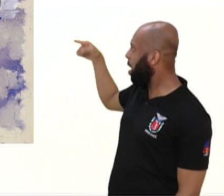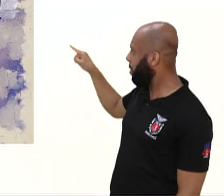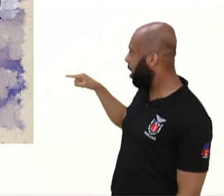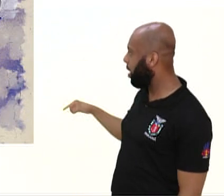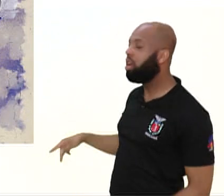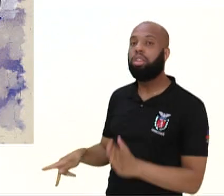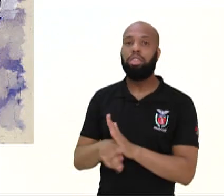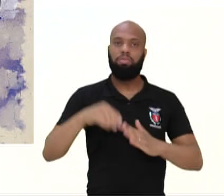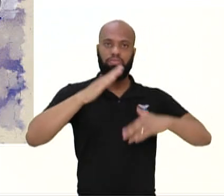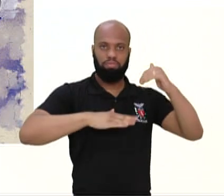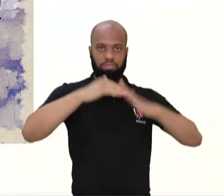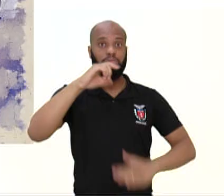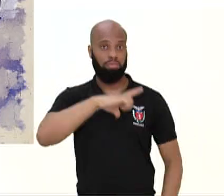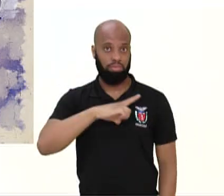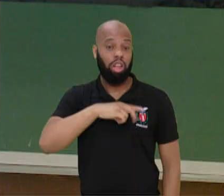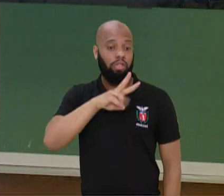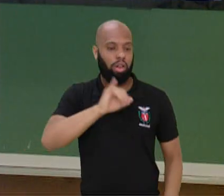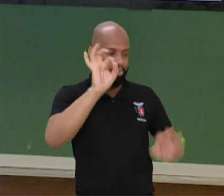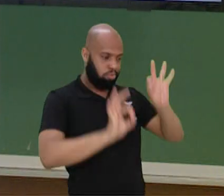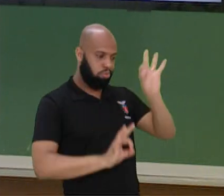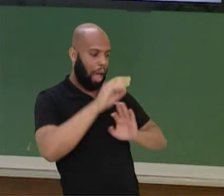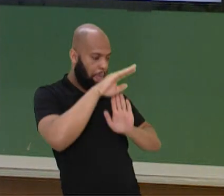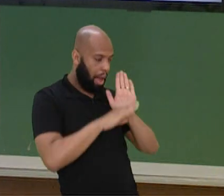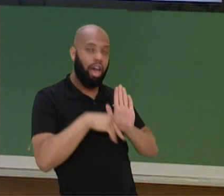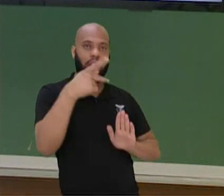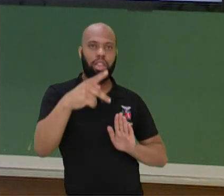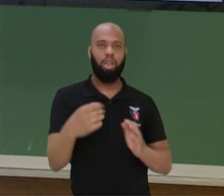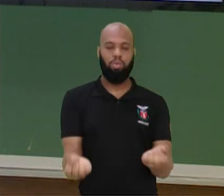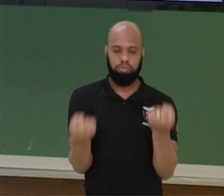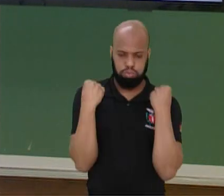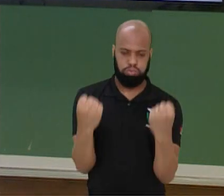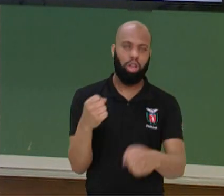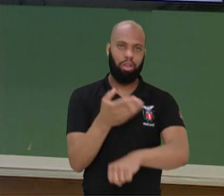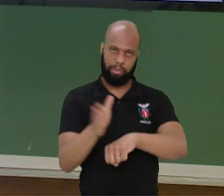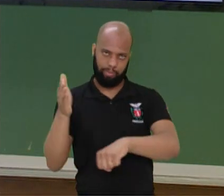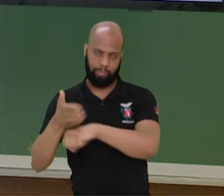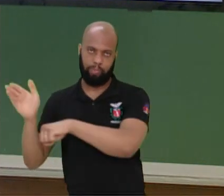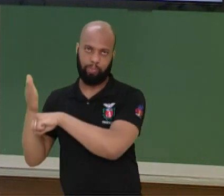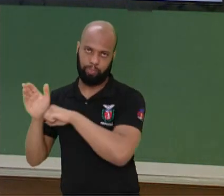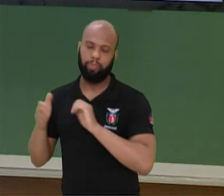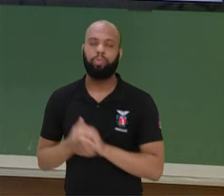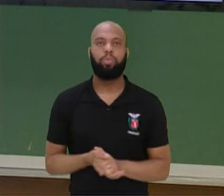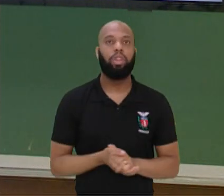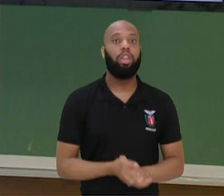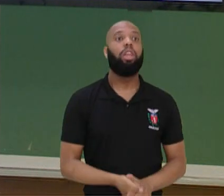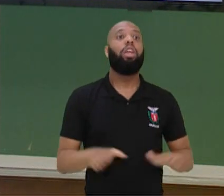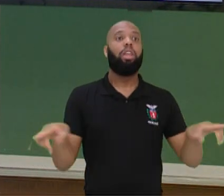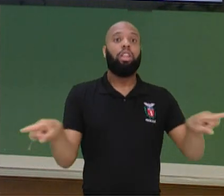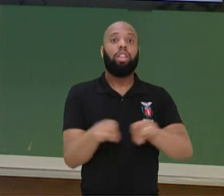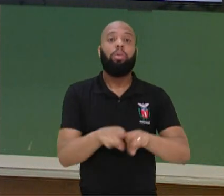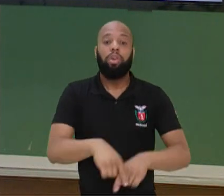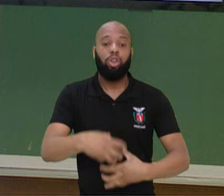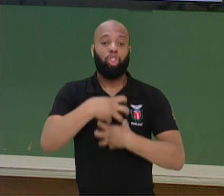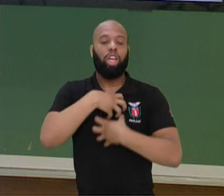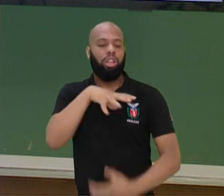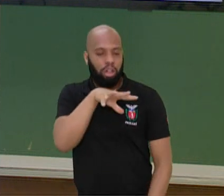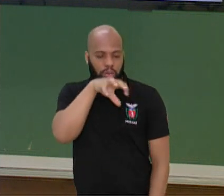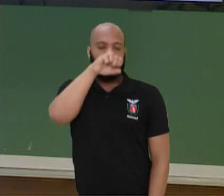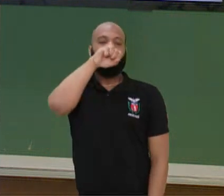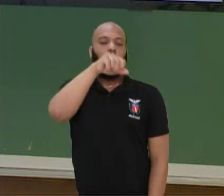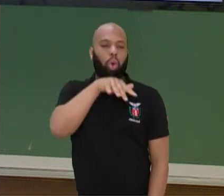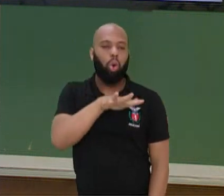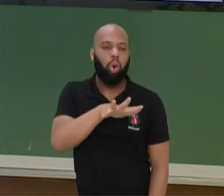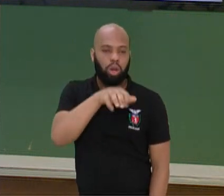quando um profissional vai montar um treino de musculação. E a respiração também é